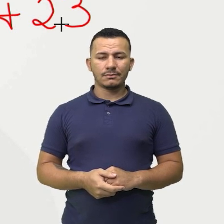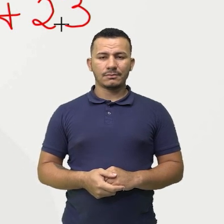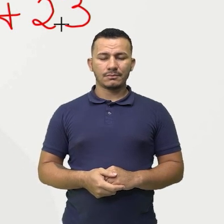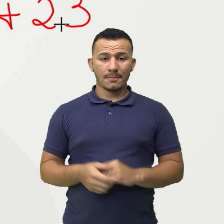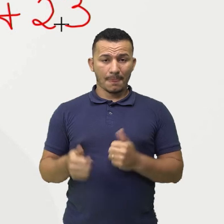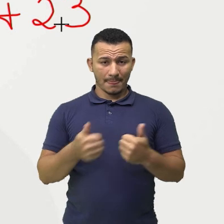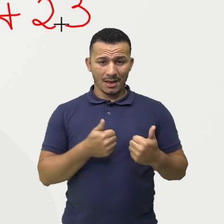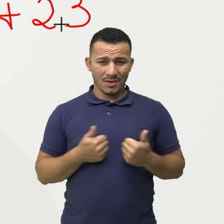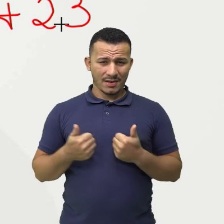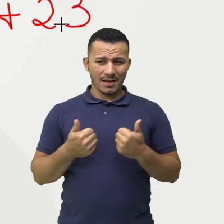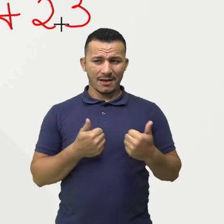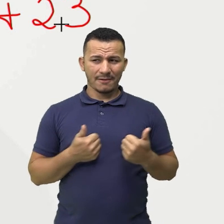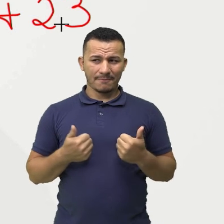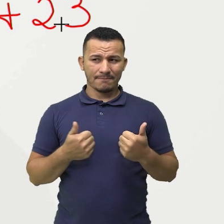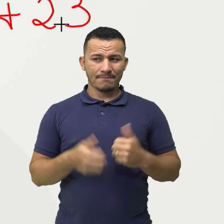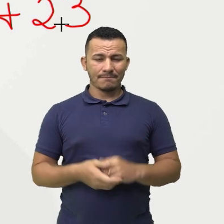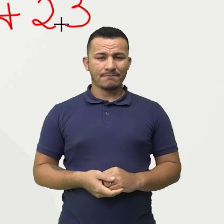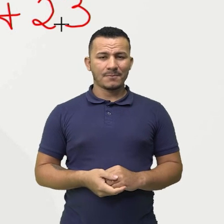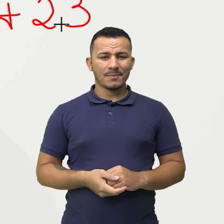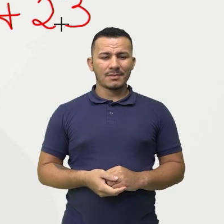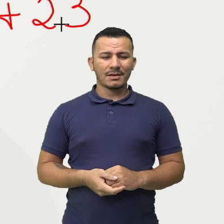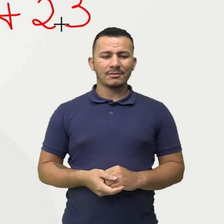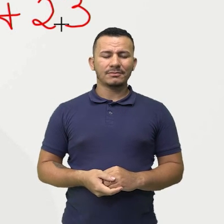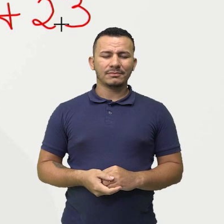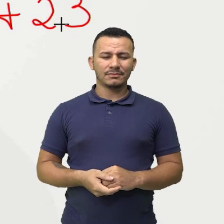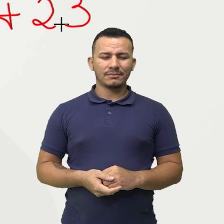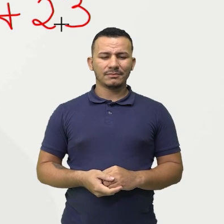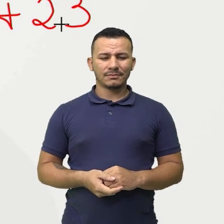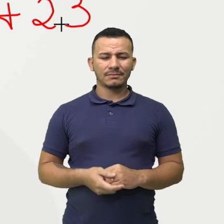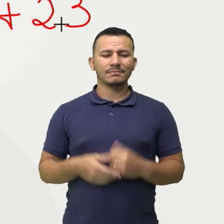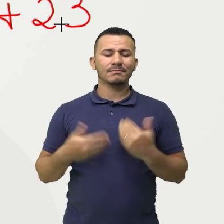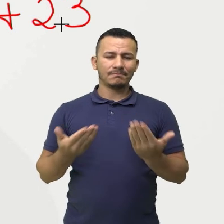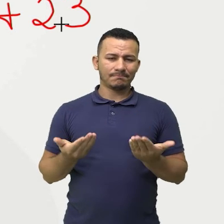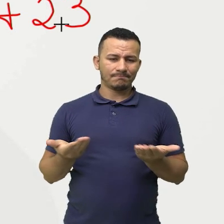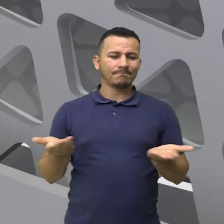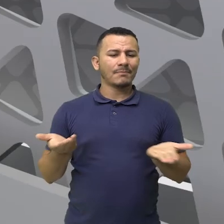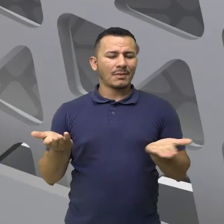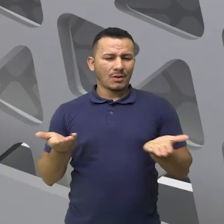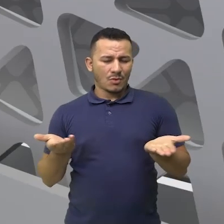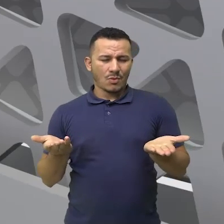23. Beleza, meu povo? Então, pessoal,